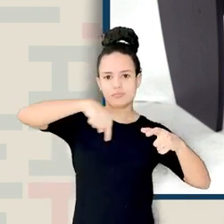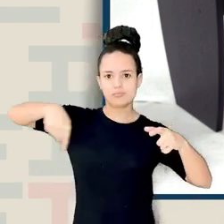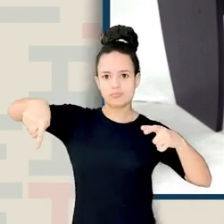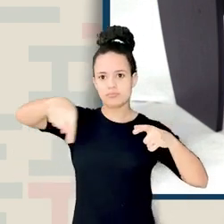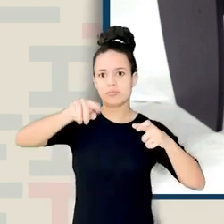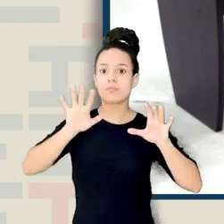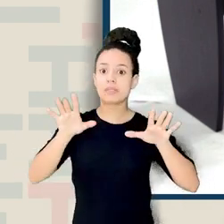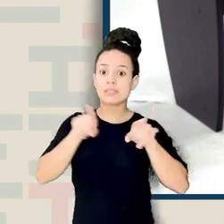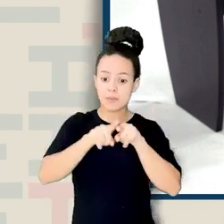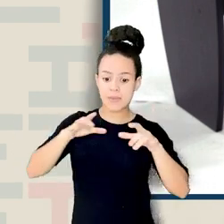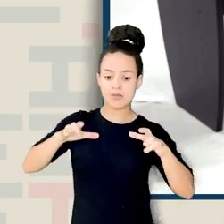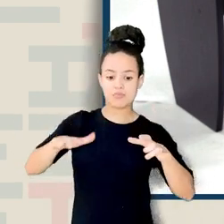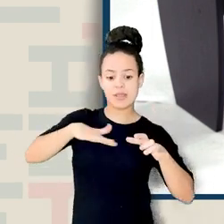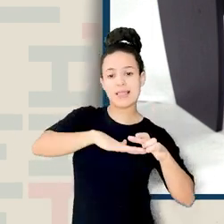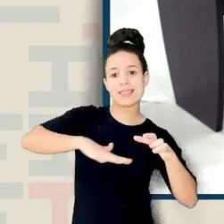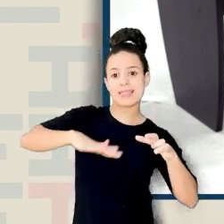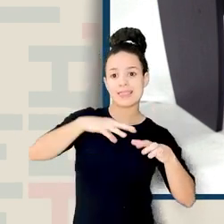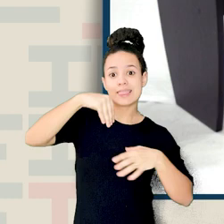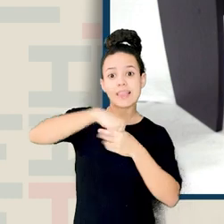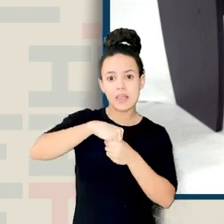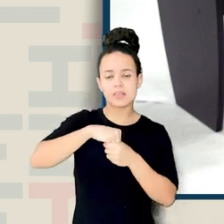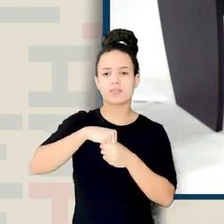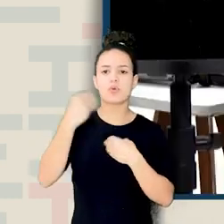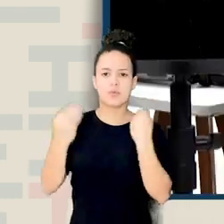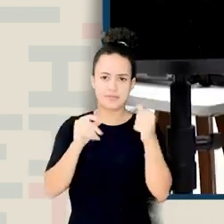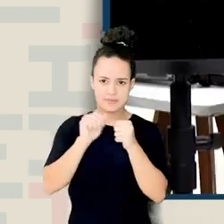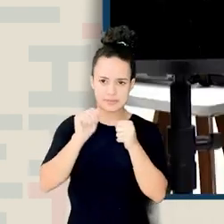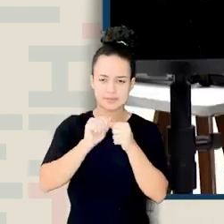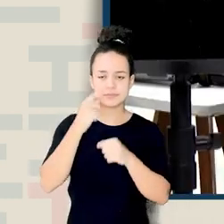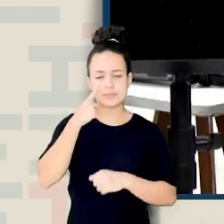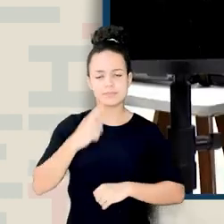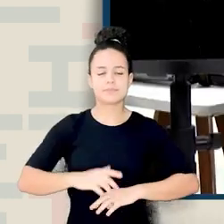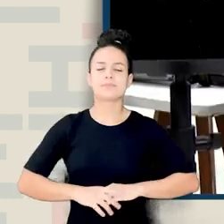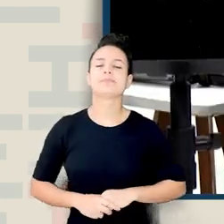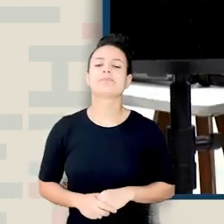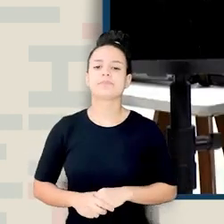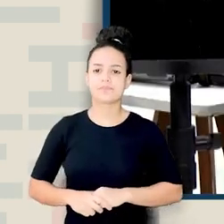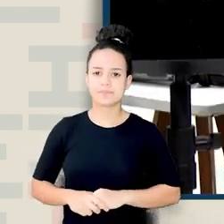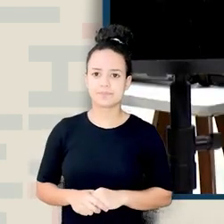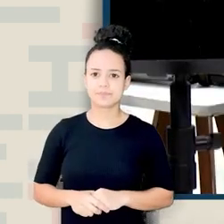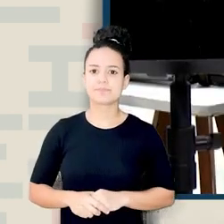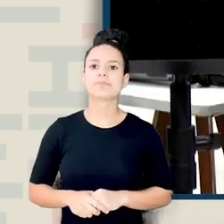própria pele, podendo ficar também da seguinte forma.